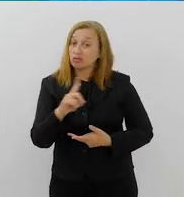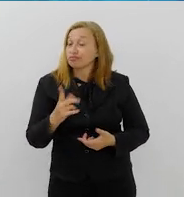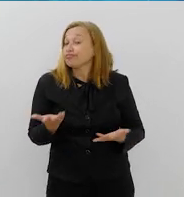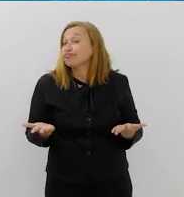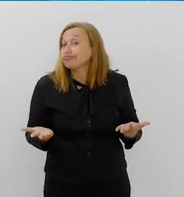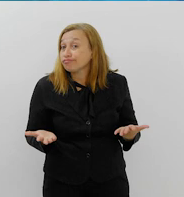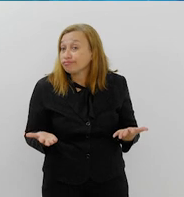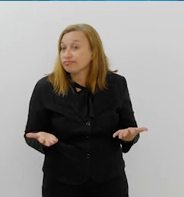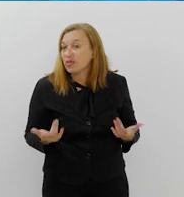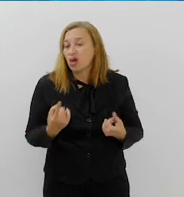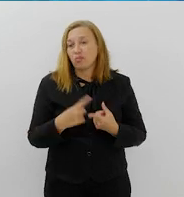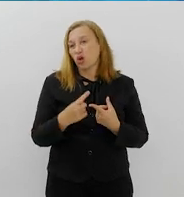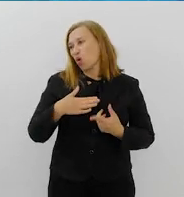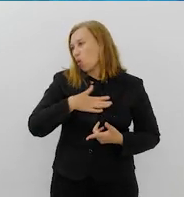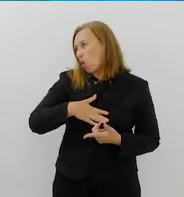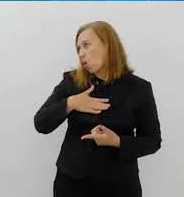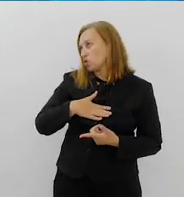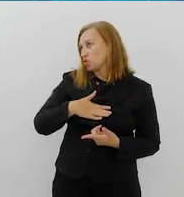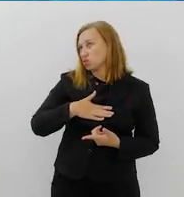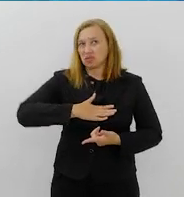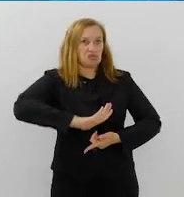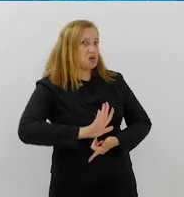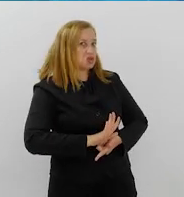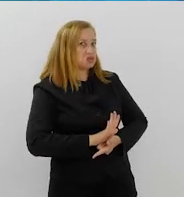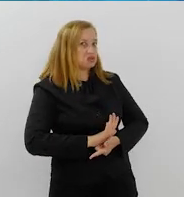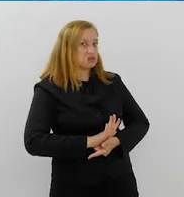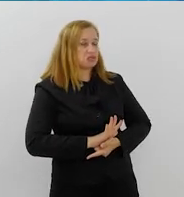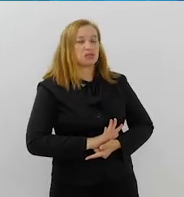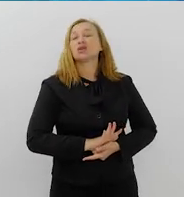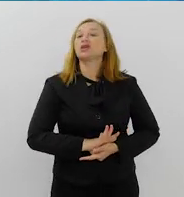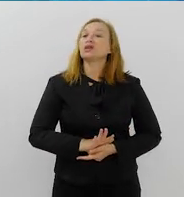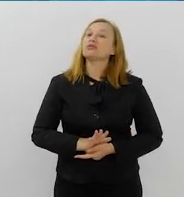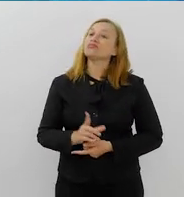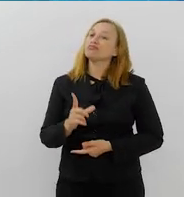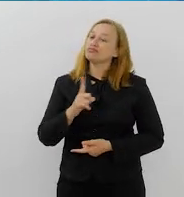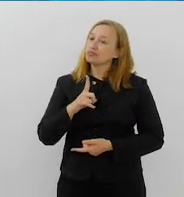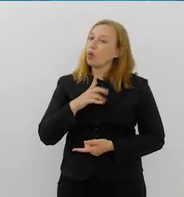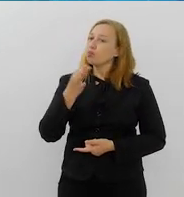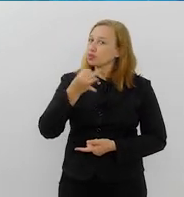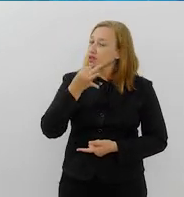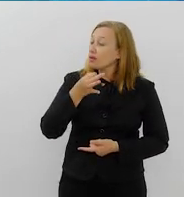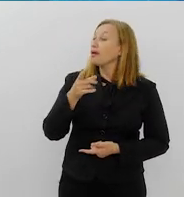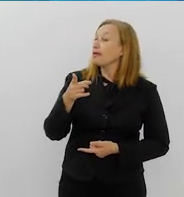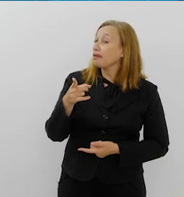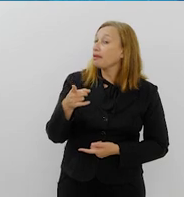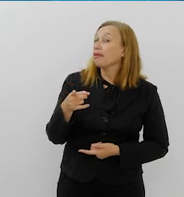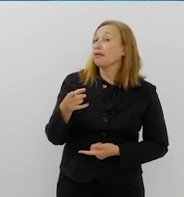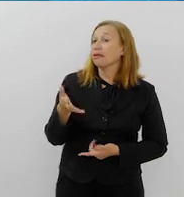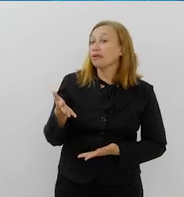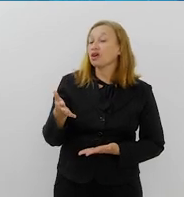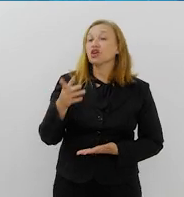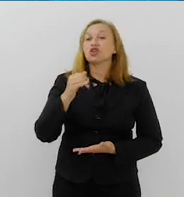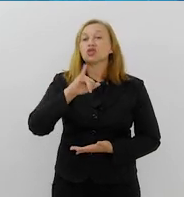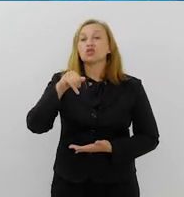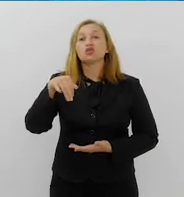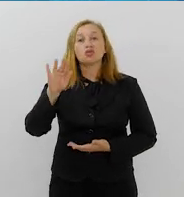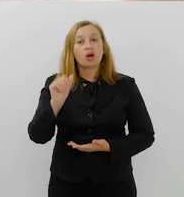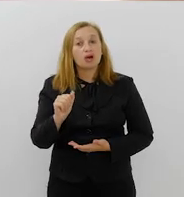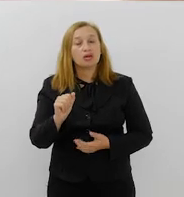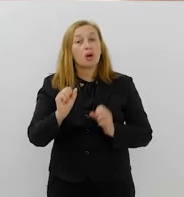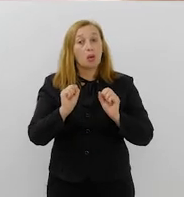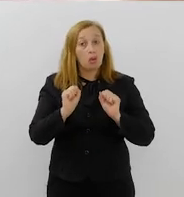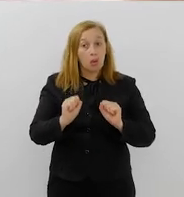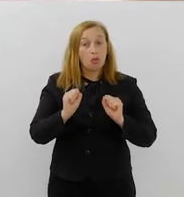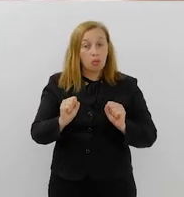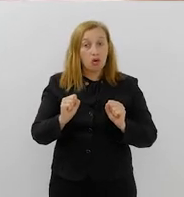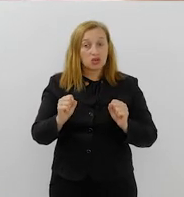pena eu consumir. Não porque eu gosto ou não gosto, porque eu tenho uma crítica aí, né? Eu